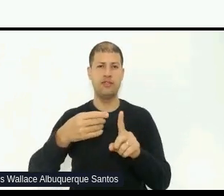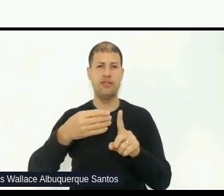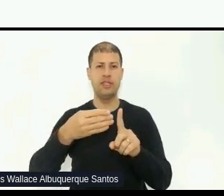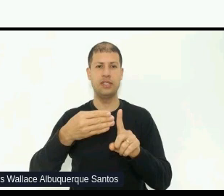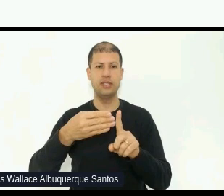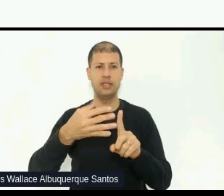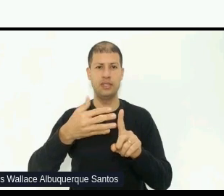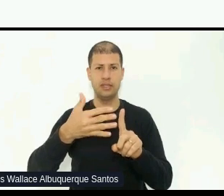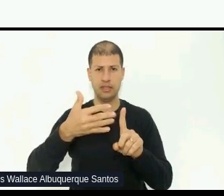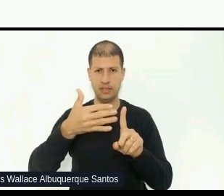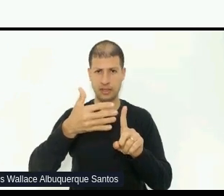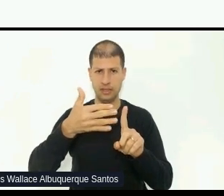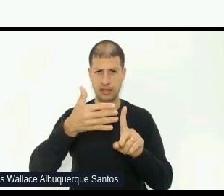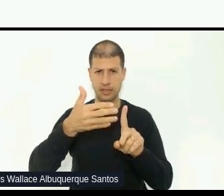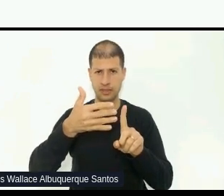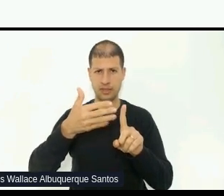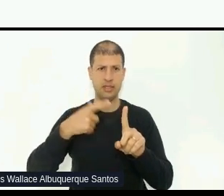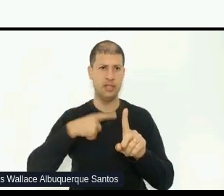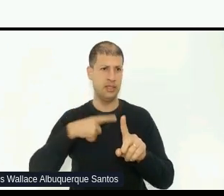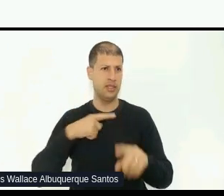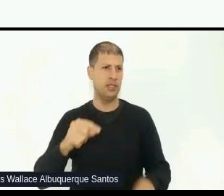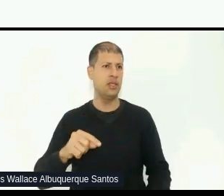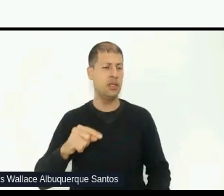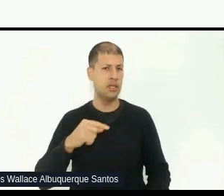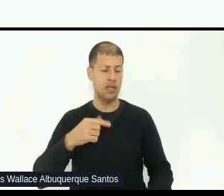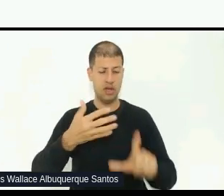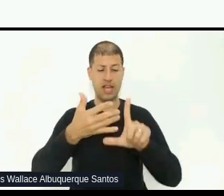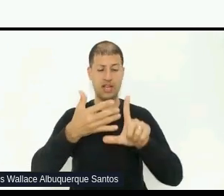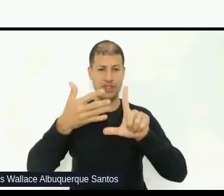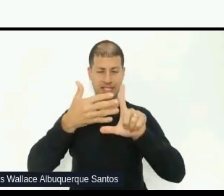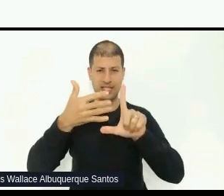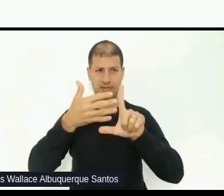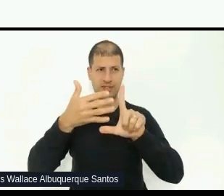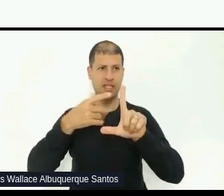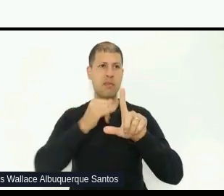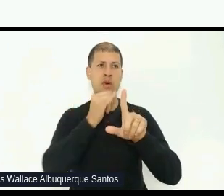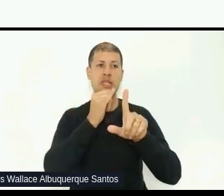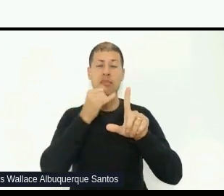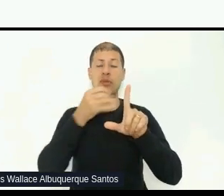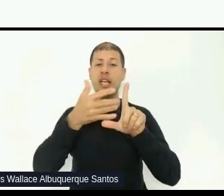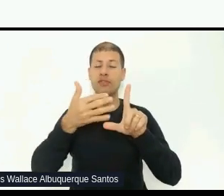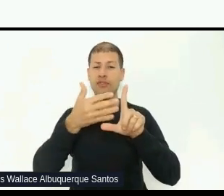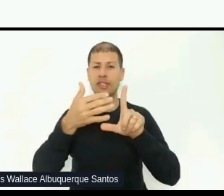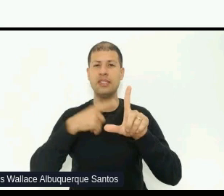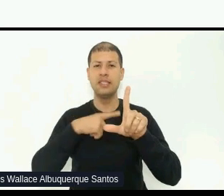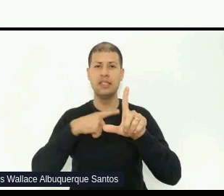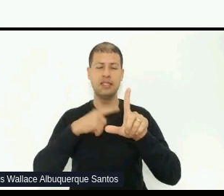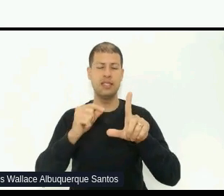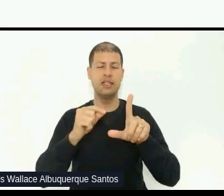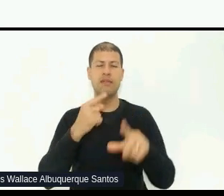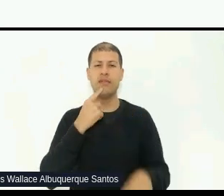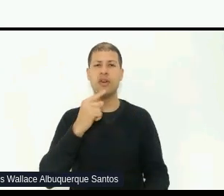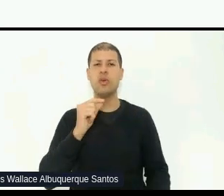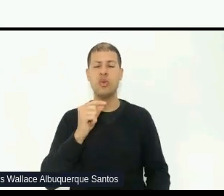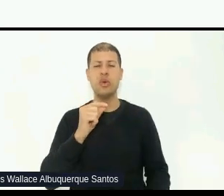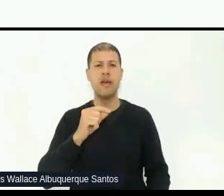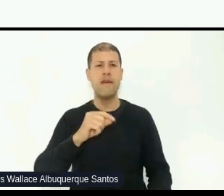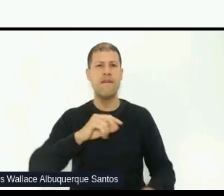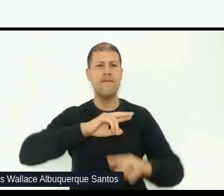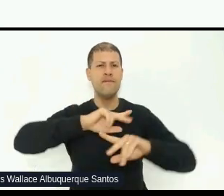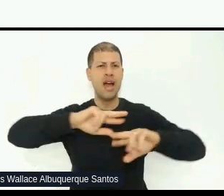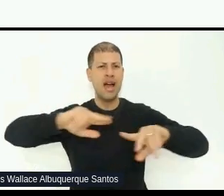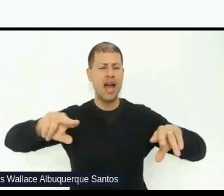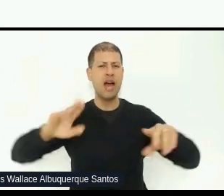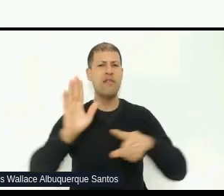é à toa que são líderes de mercado. Tá? Você pegar a Netflix, por exemplo, a Netflix aborda dezenas de filmes,